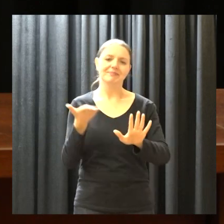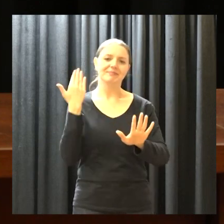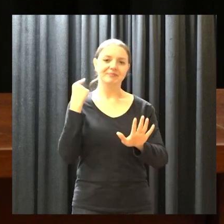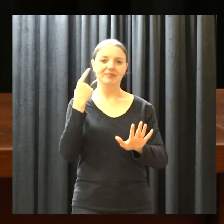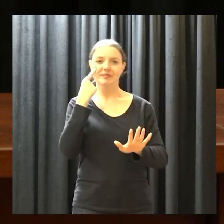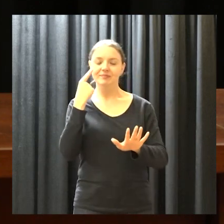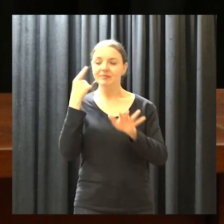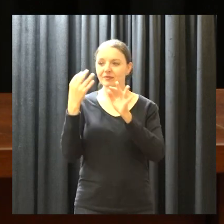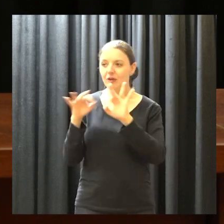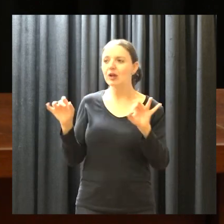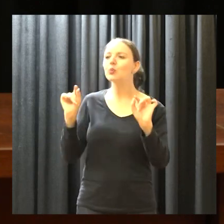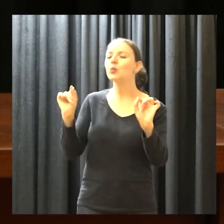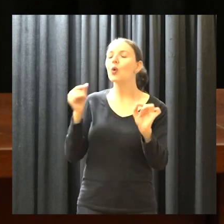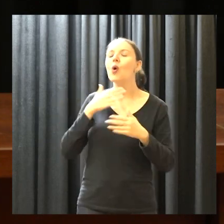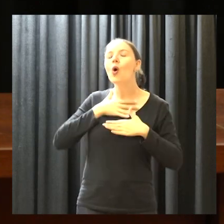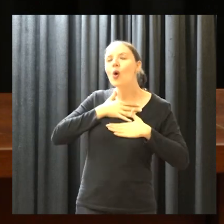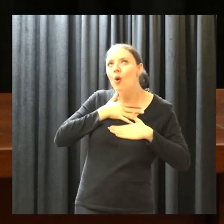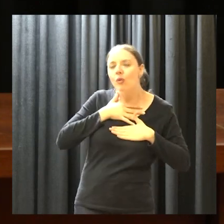fantástica, né?